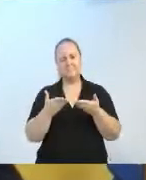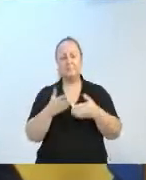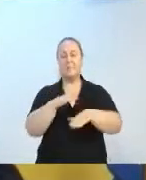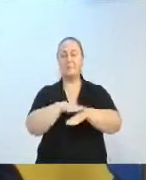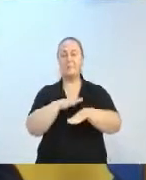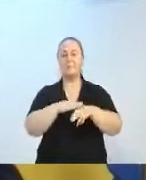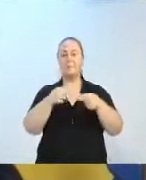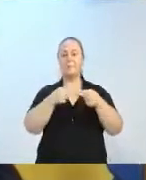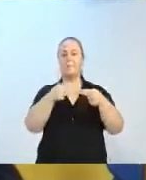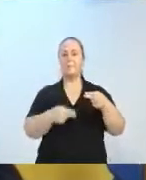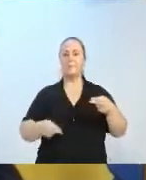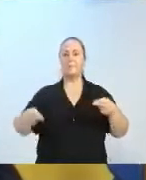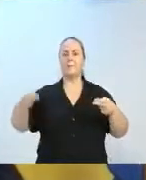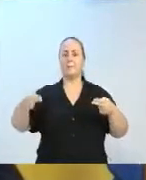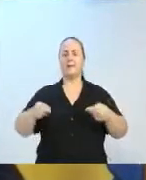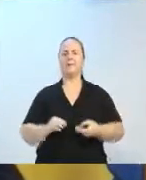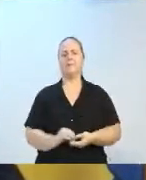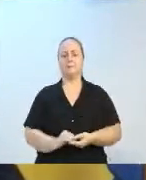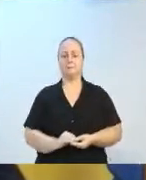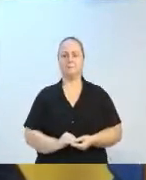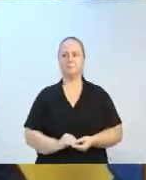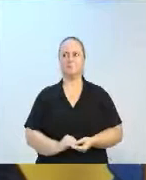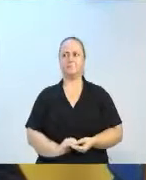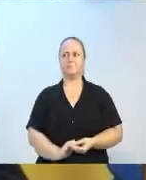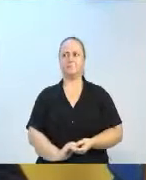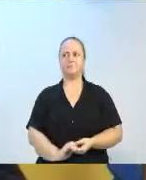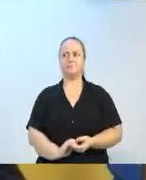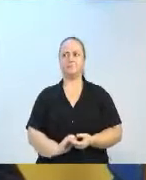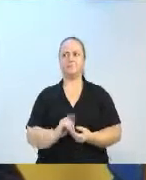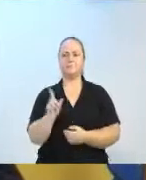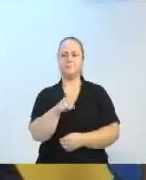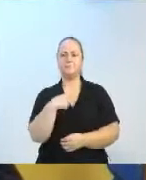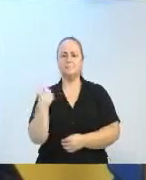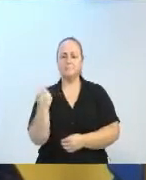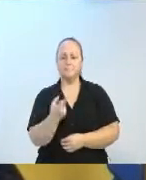inauguração. Para nós e para o paciente,